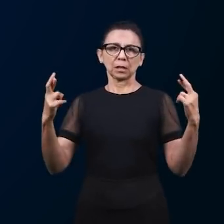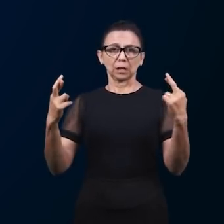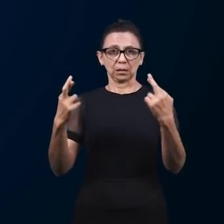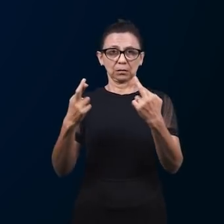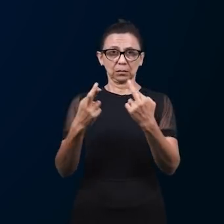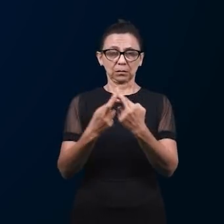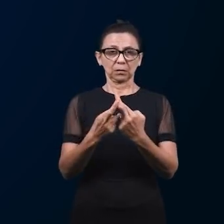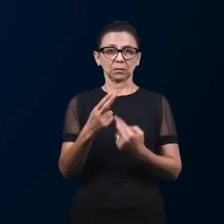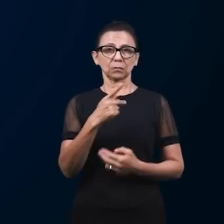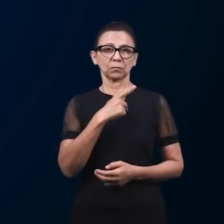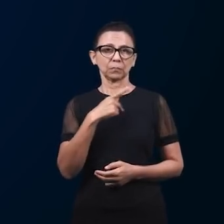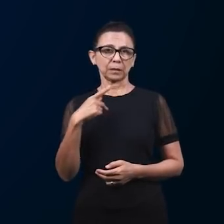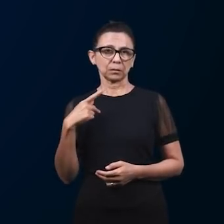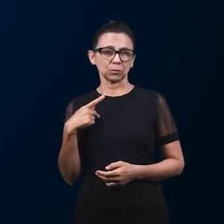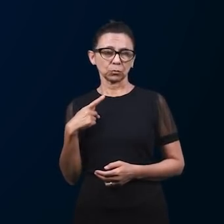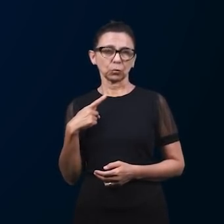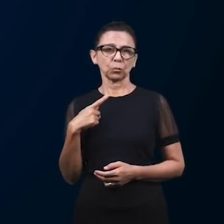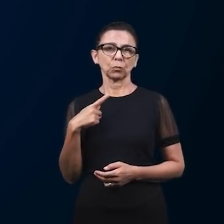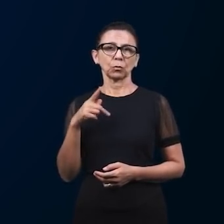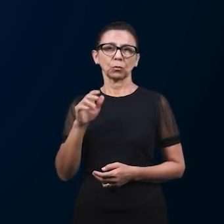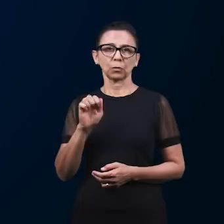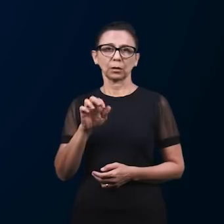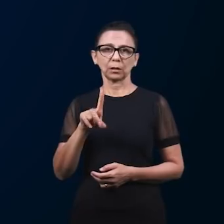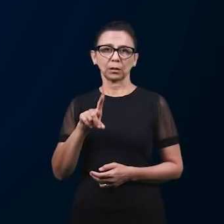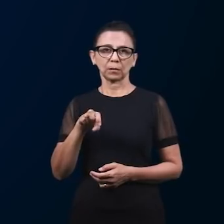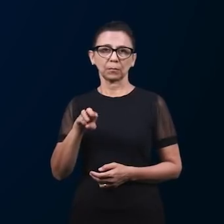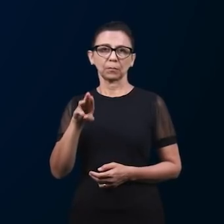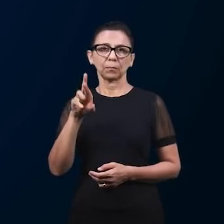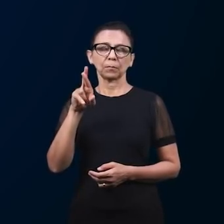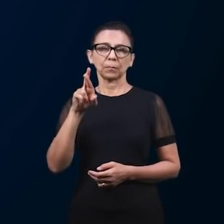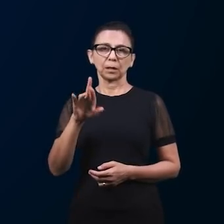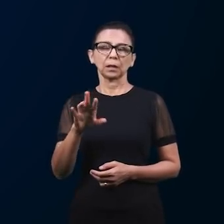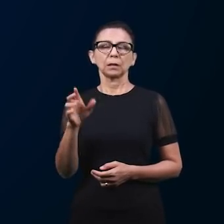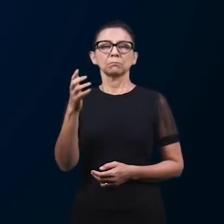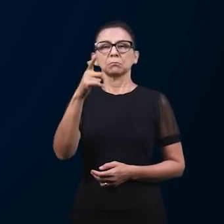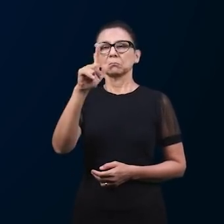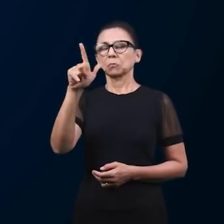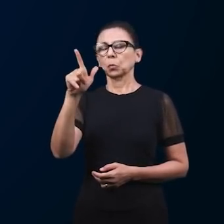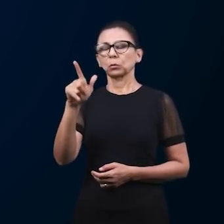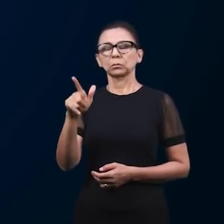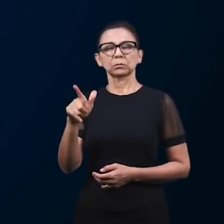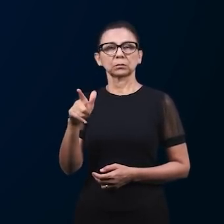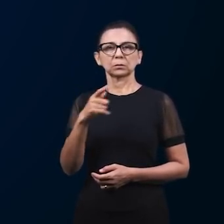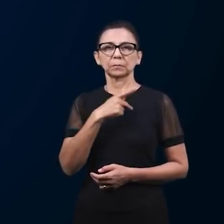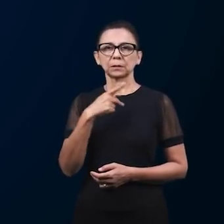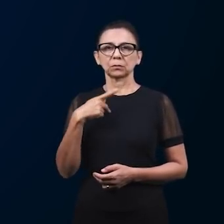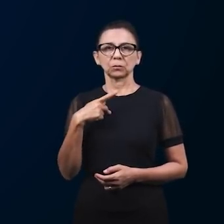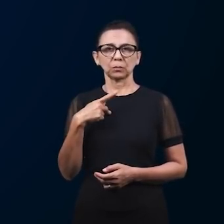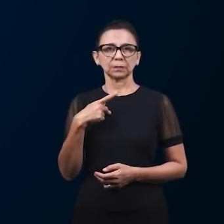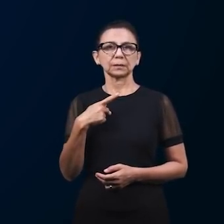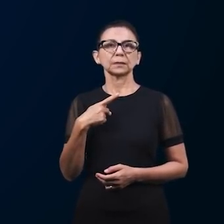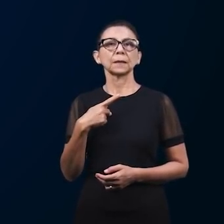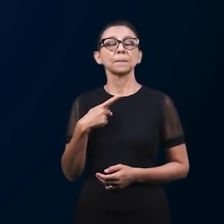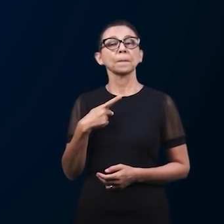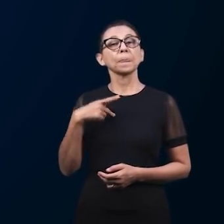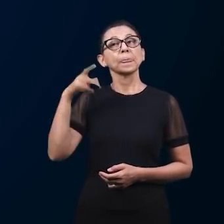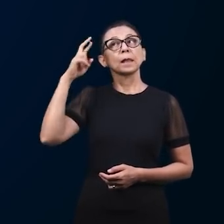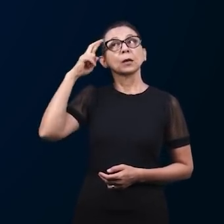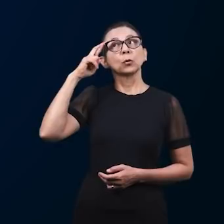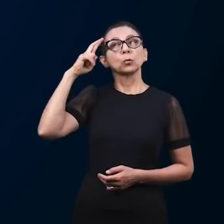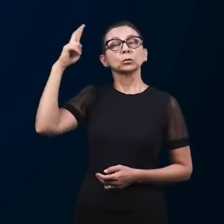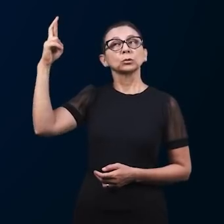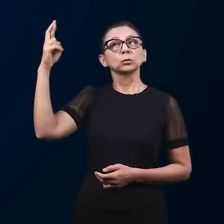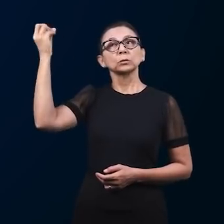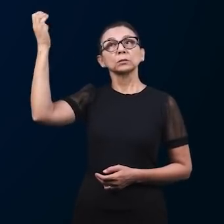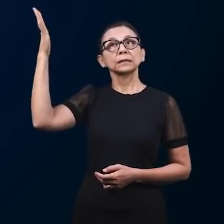Quando nós nos reunimos com o pastor Ademir e os irmãos da nossa igreja aqui de Greenwich, o que acontece é que o Senhor nos